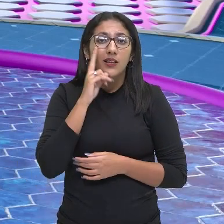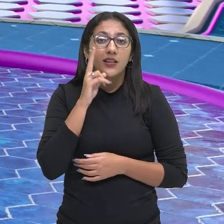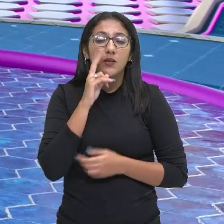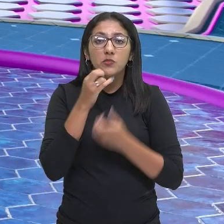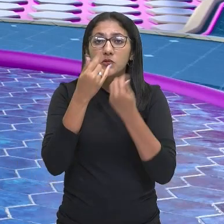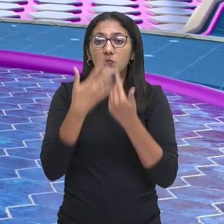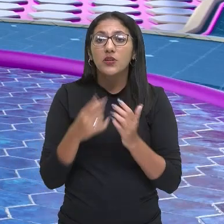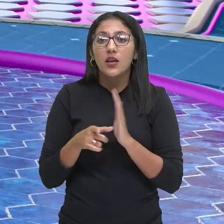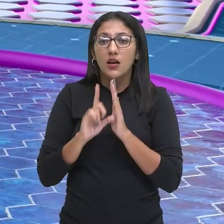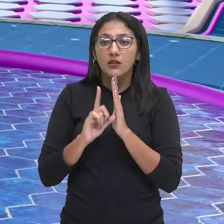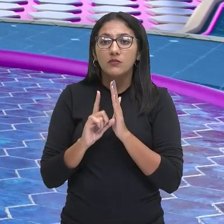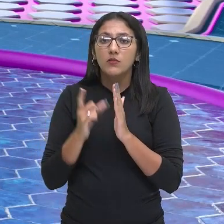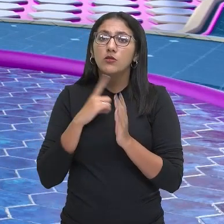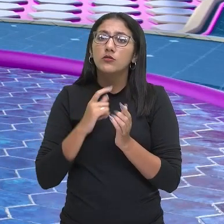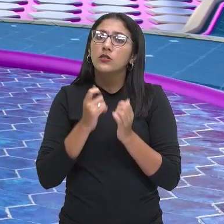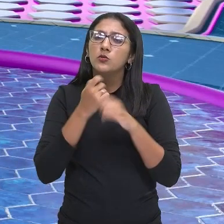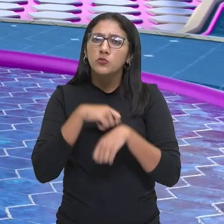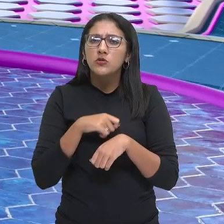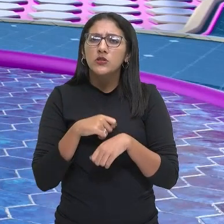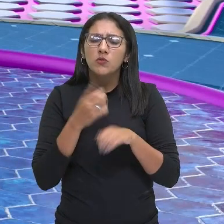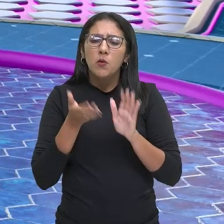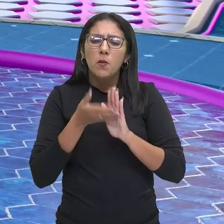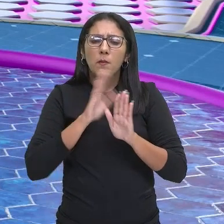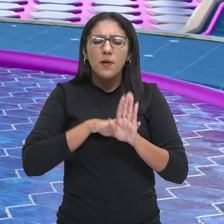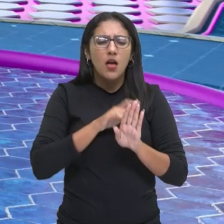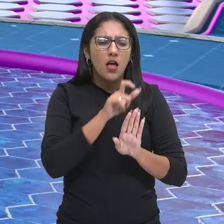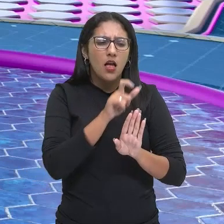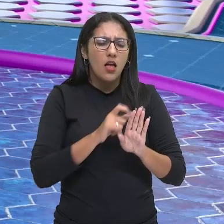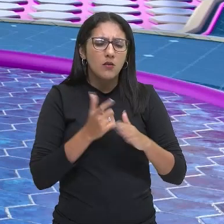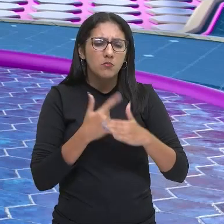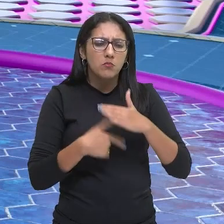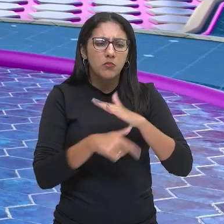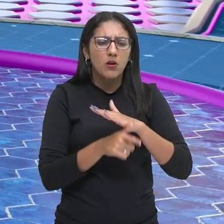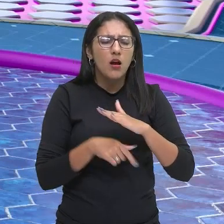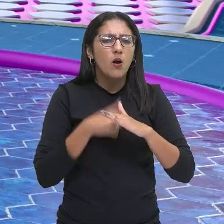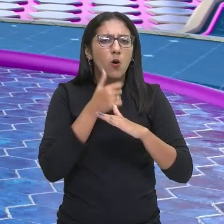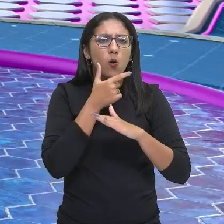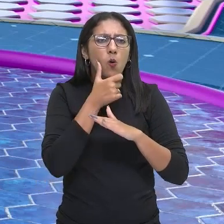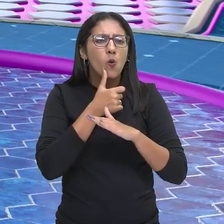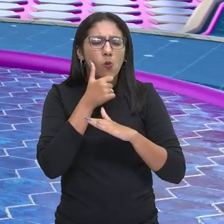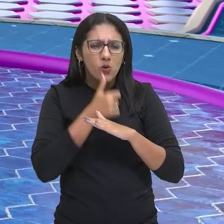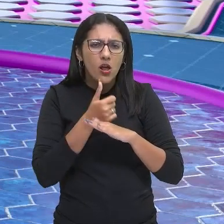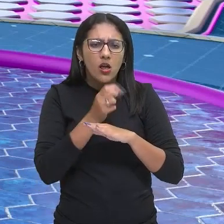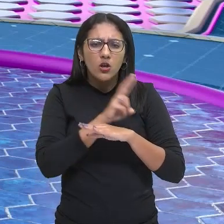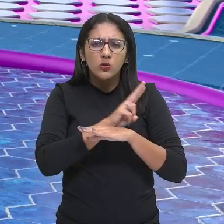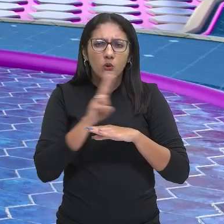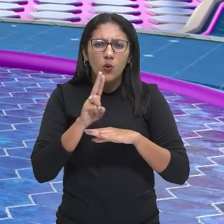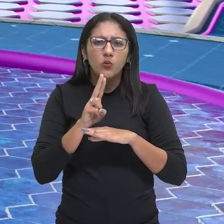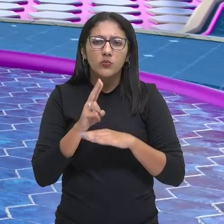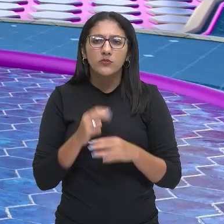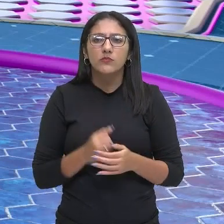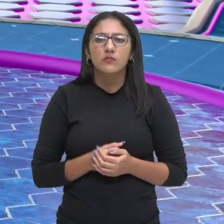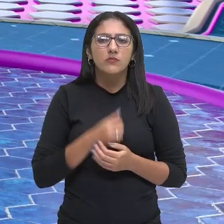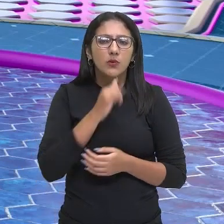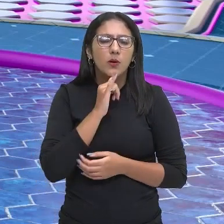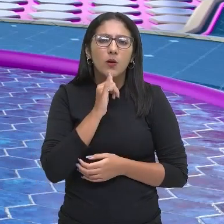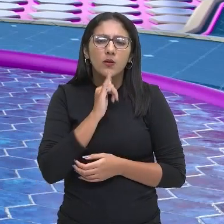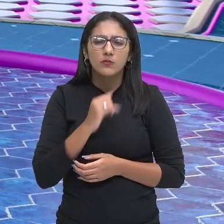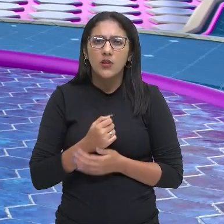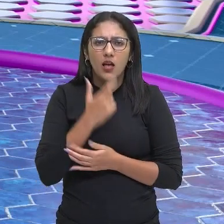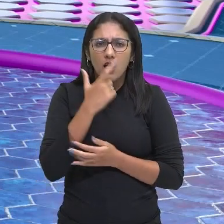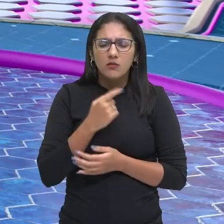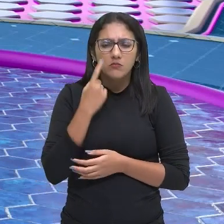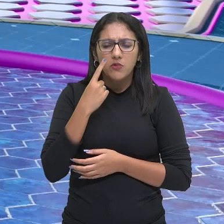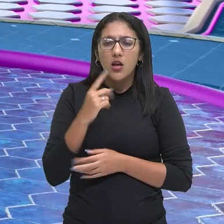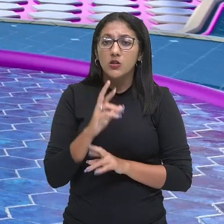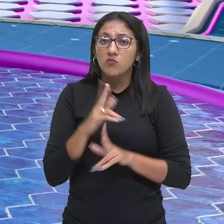pouco? Eu poderia ser a Mônica e ninguém ia saber que eu sou do sexo masculino, que eu tenho meia-idade, por exemplo, né? Então a pessoa não está me